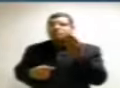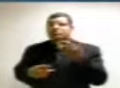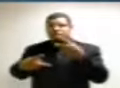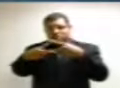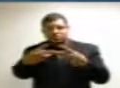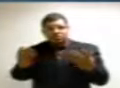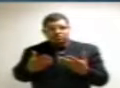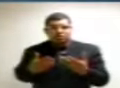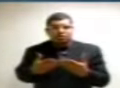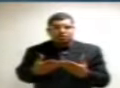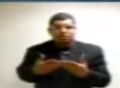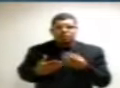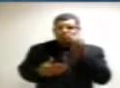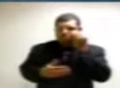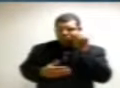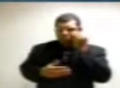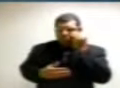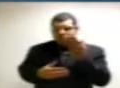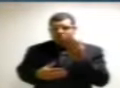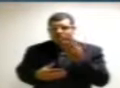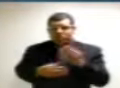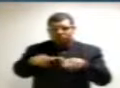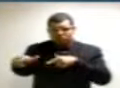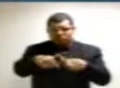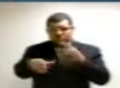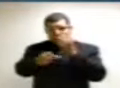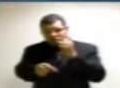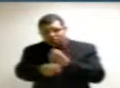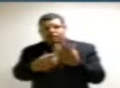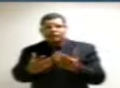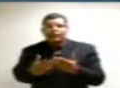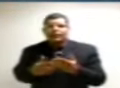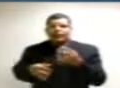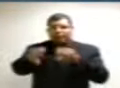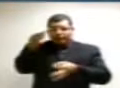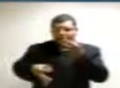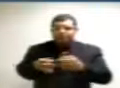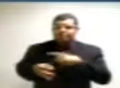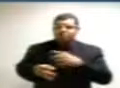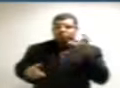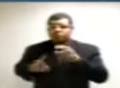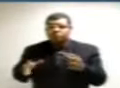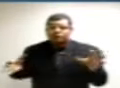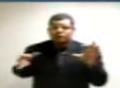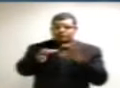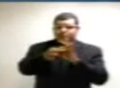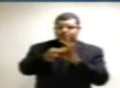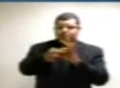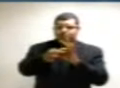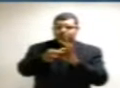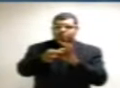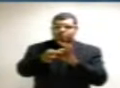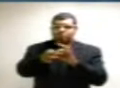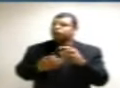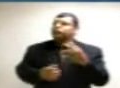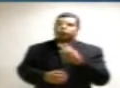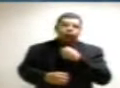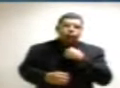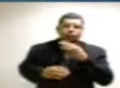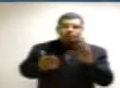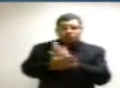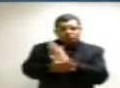vista administrativo, do ponto de vista dos recursos orçamentários, o tribunal tem que agir em unidade. O tribunal não